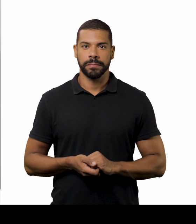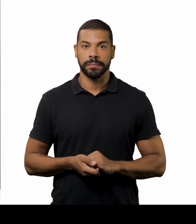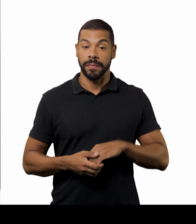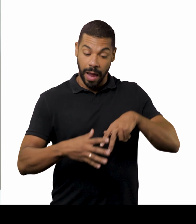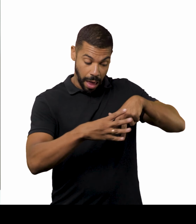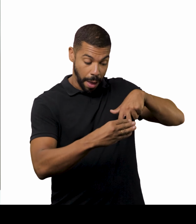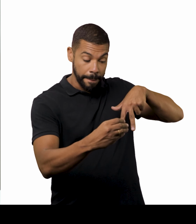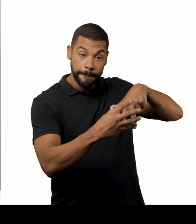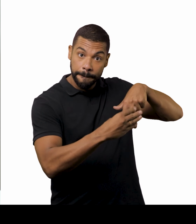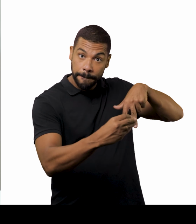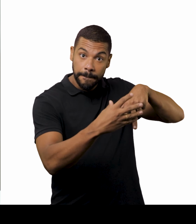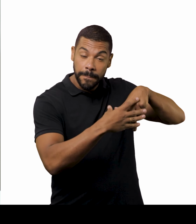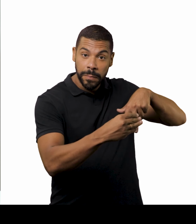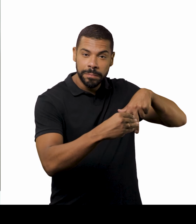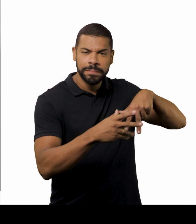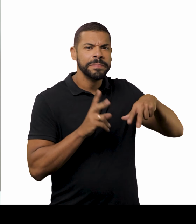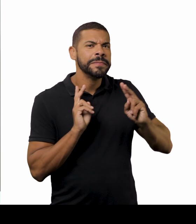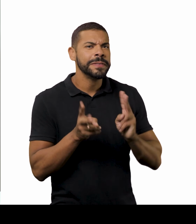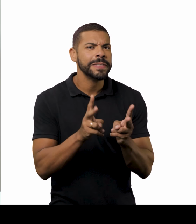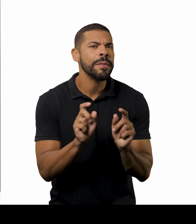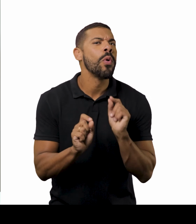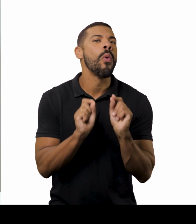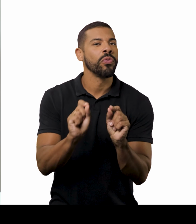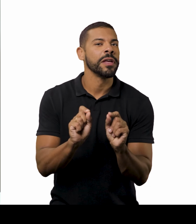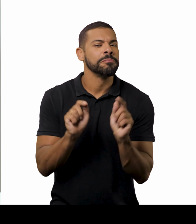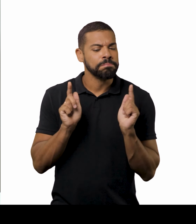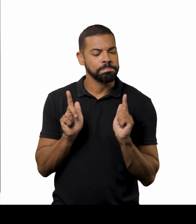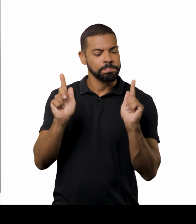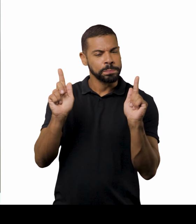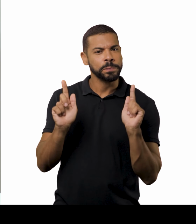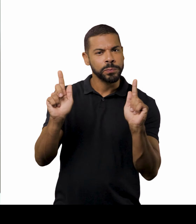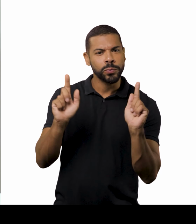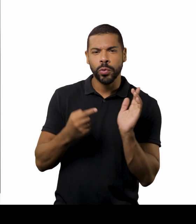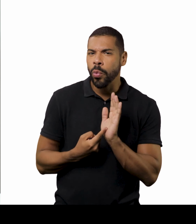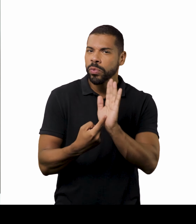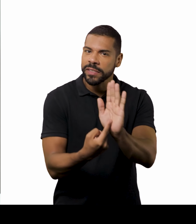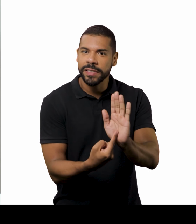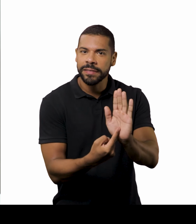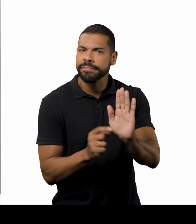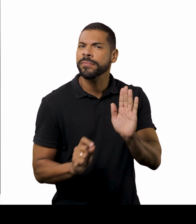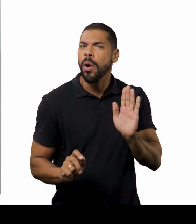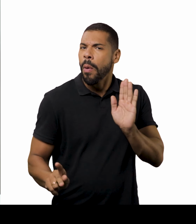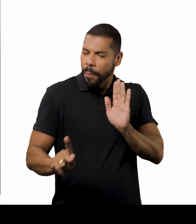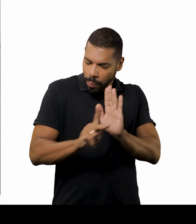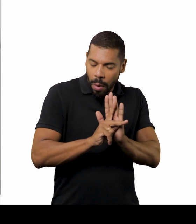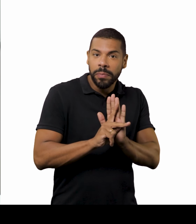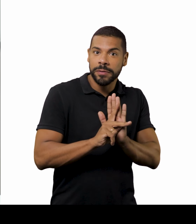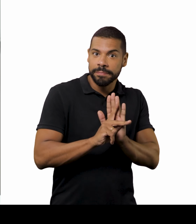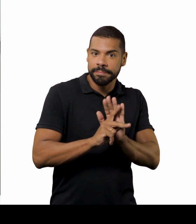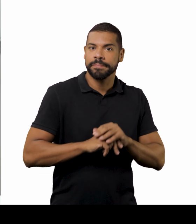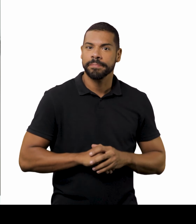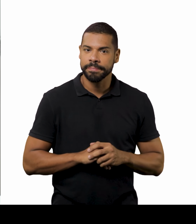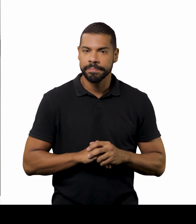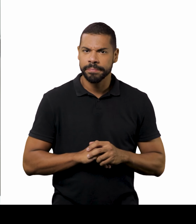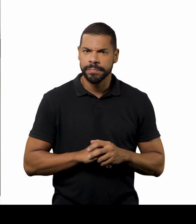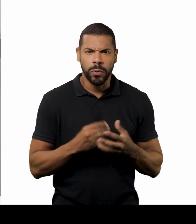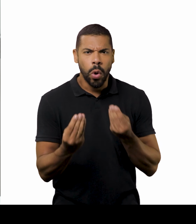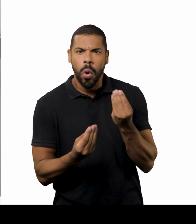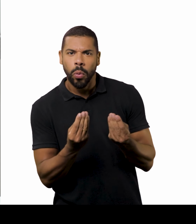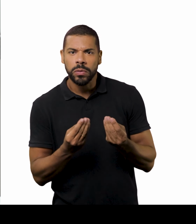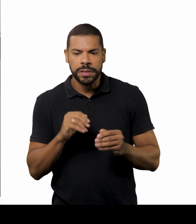A moda, ela é sempre um manifesto de uma identidade e, ao mesmo tempo,